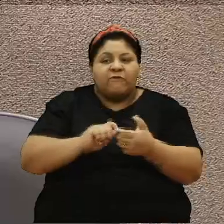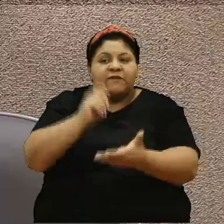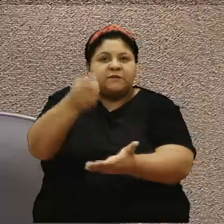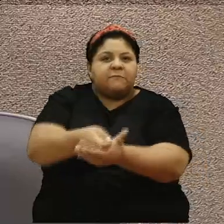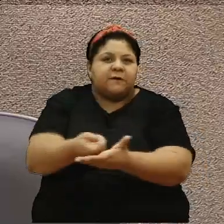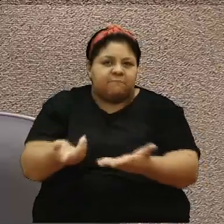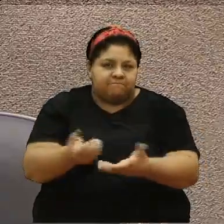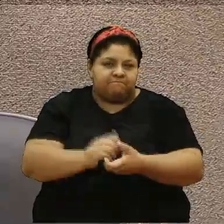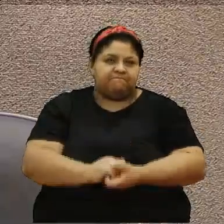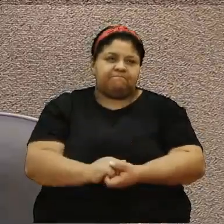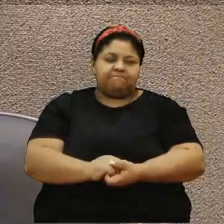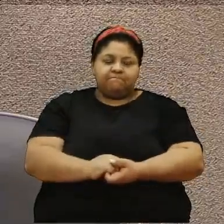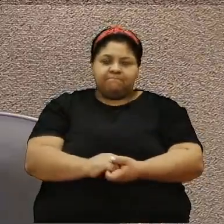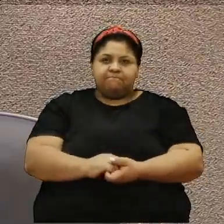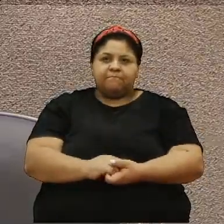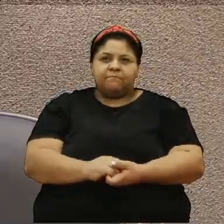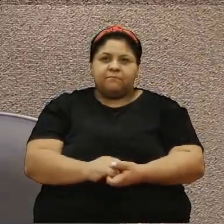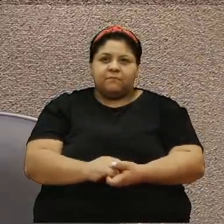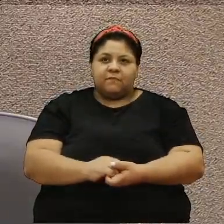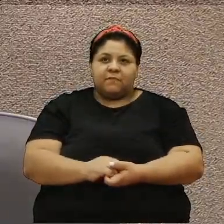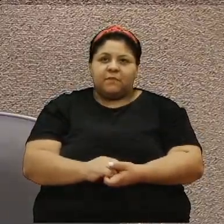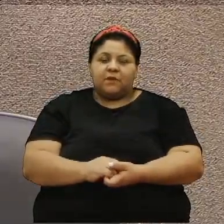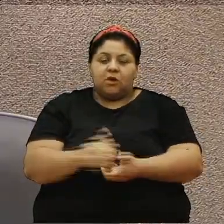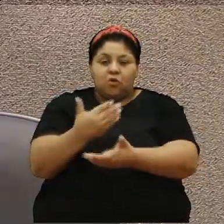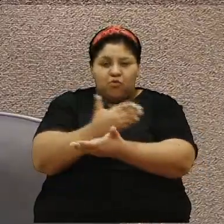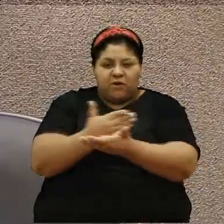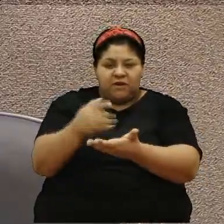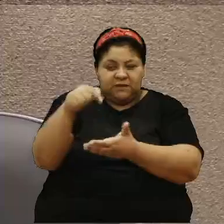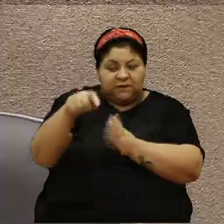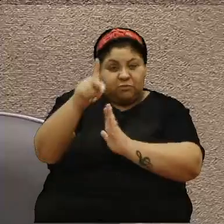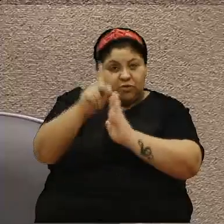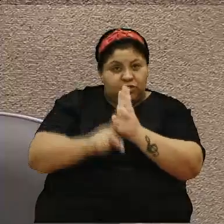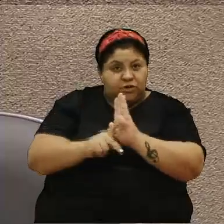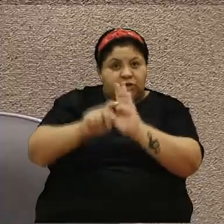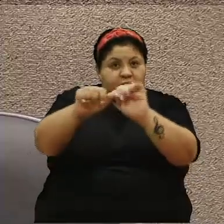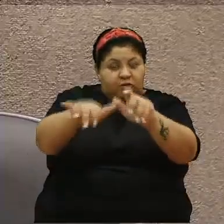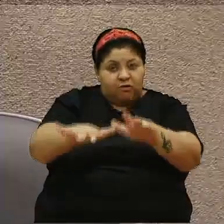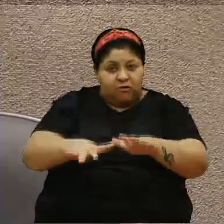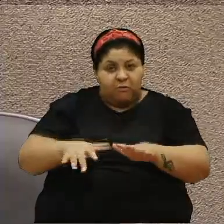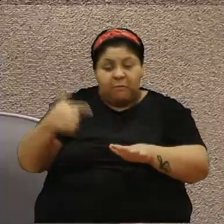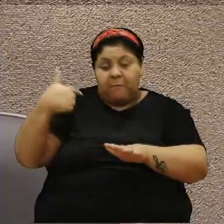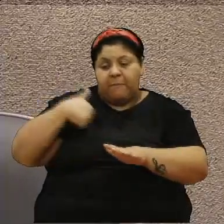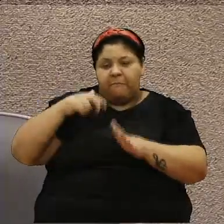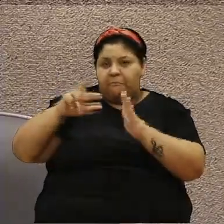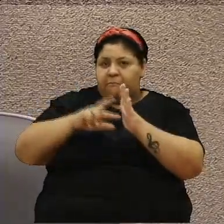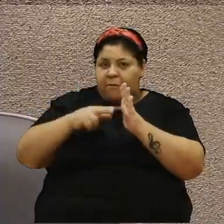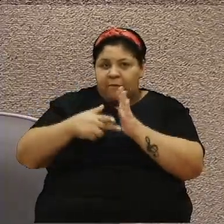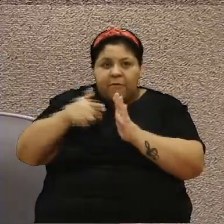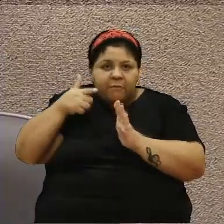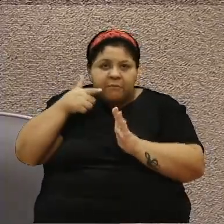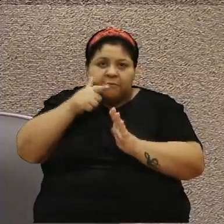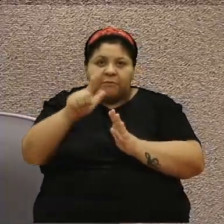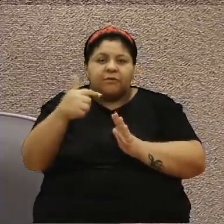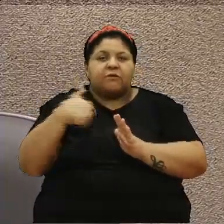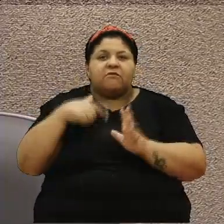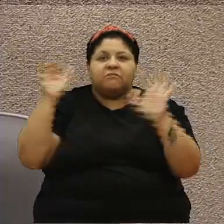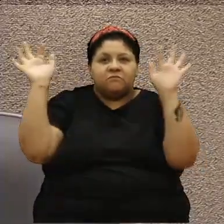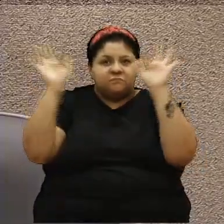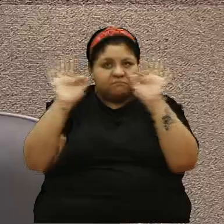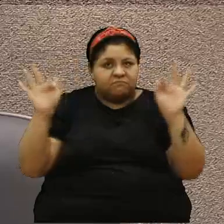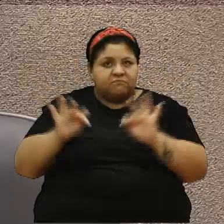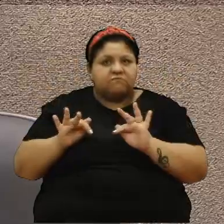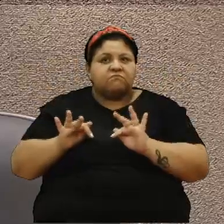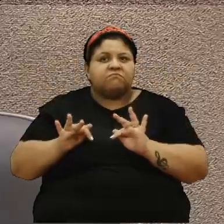pagamentos. E a vinda desse projeto hoje para a Câmara significa para mim uma conquista e eu fico muito